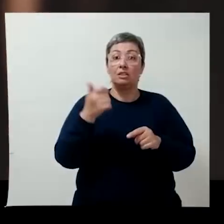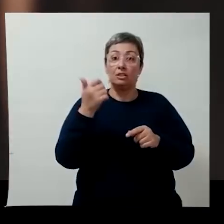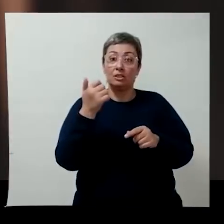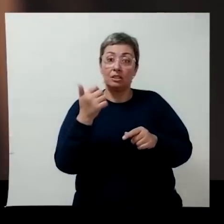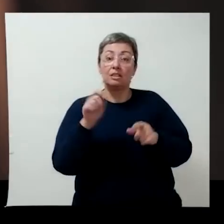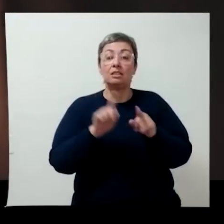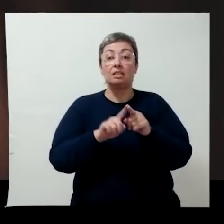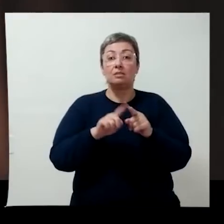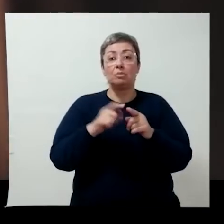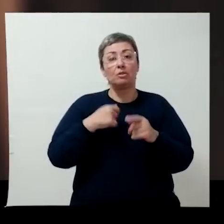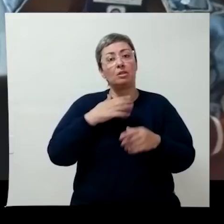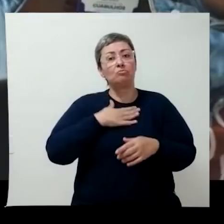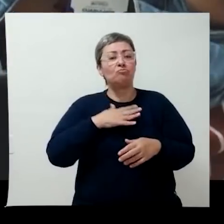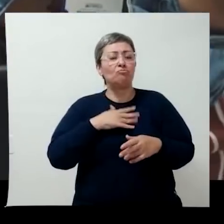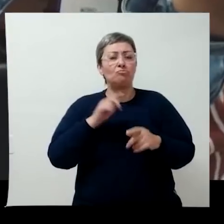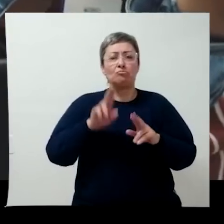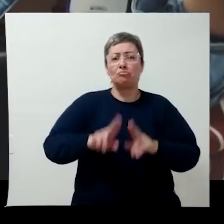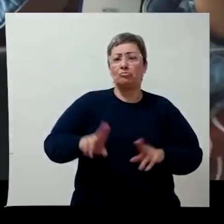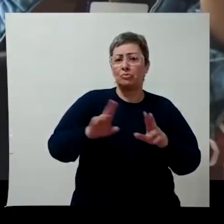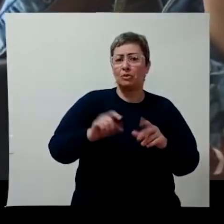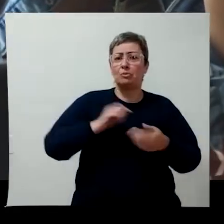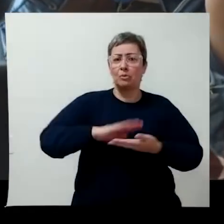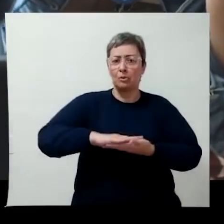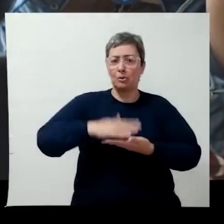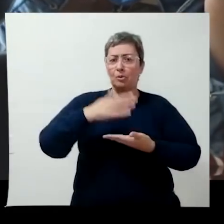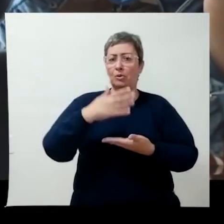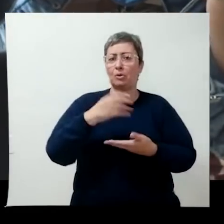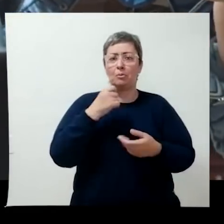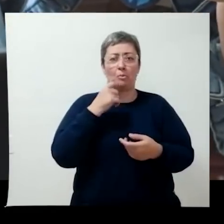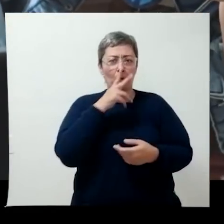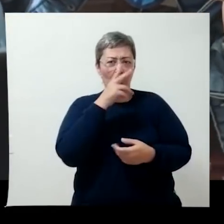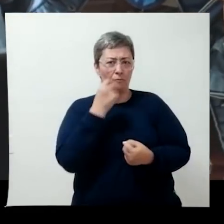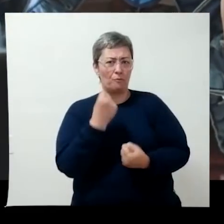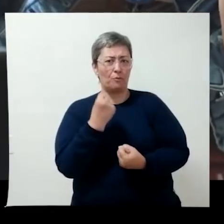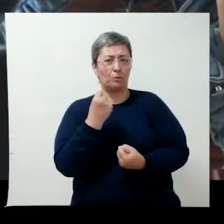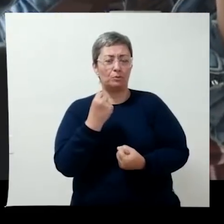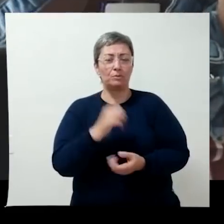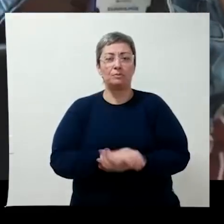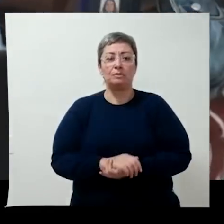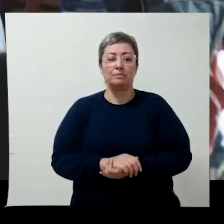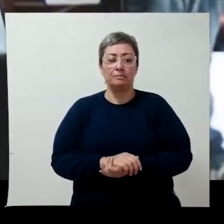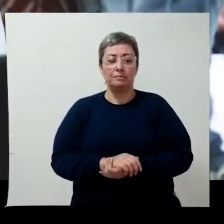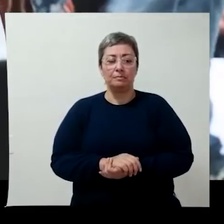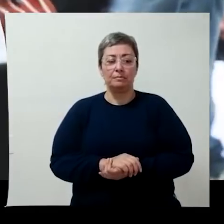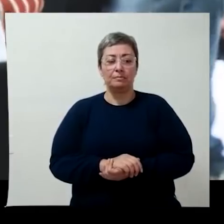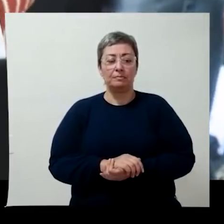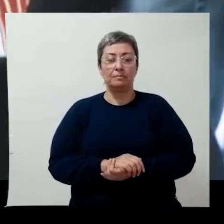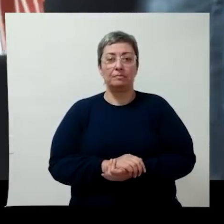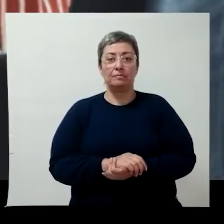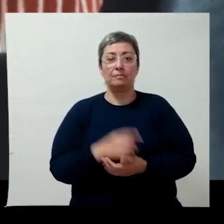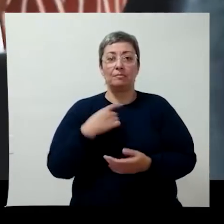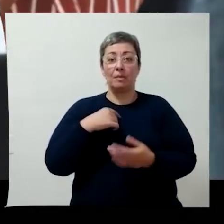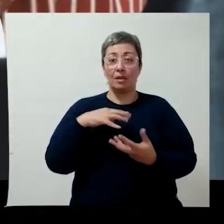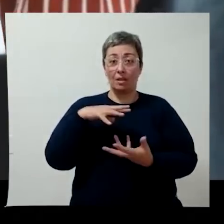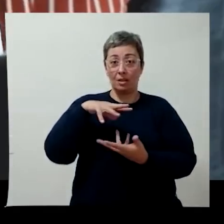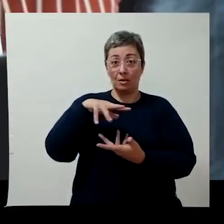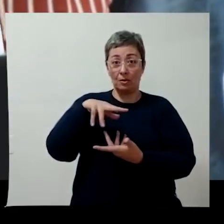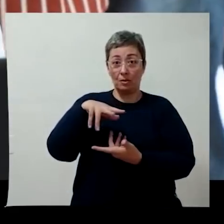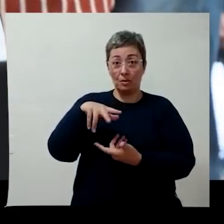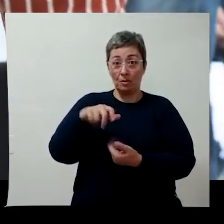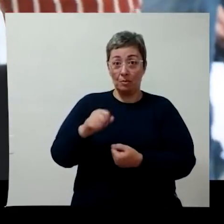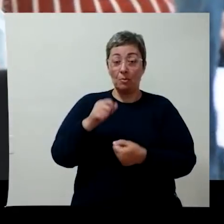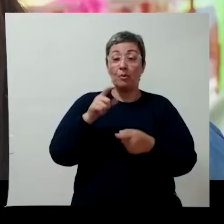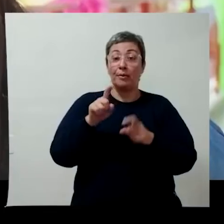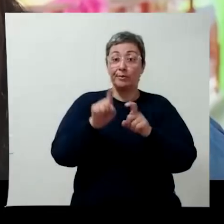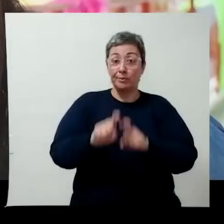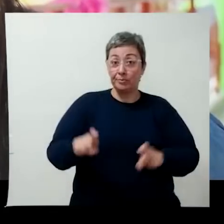alunos podem usar com tranquilidade. Esses computadores são muito resistentes. No mundo tão